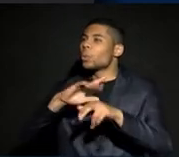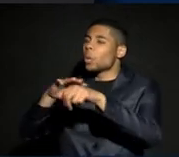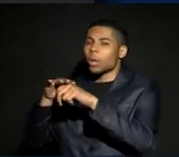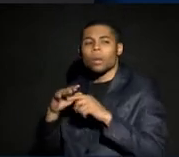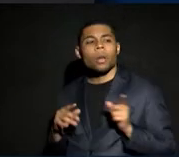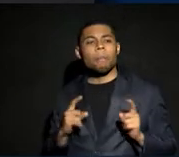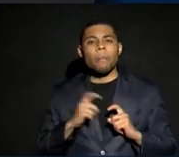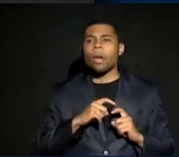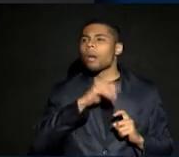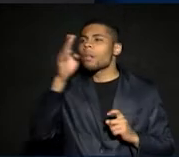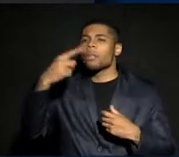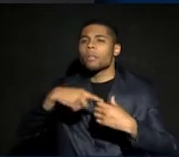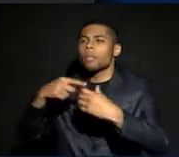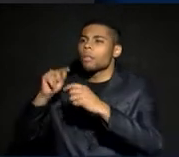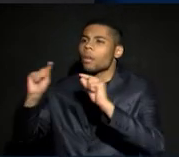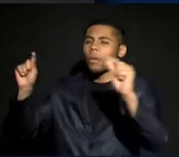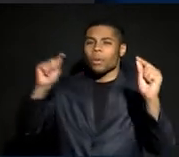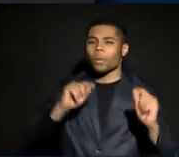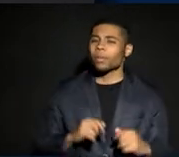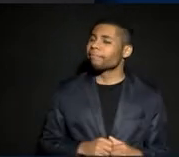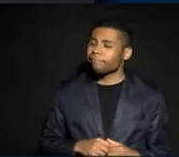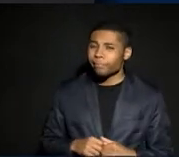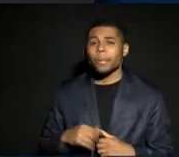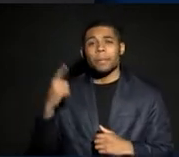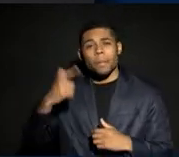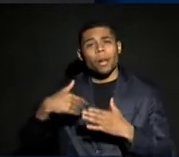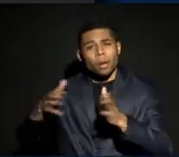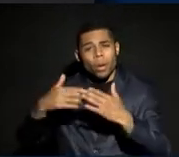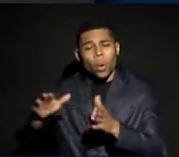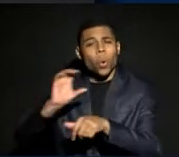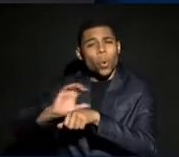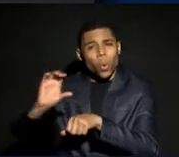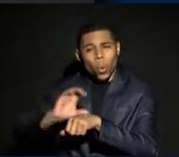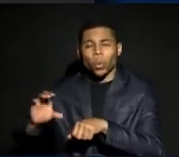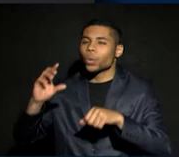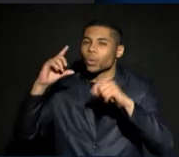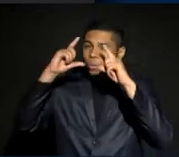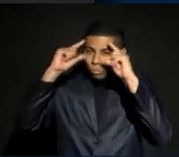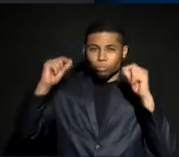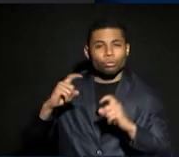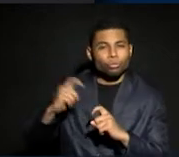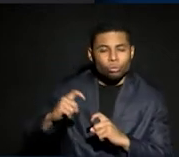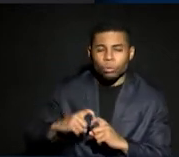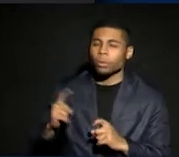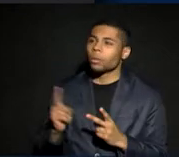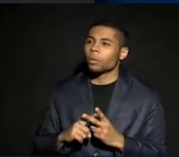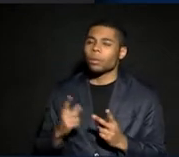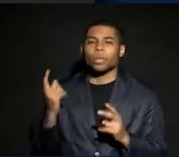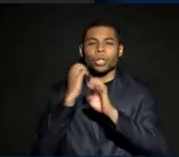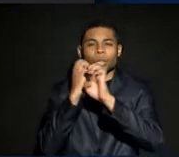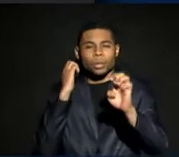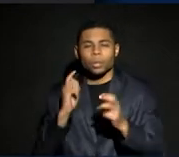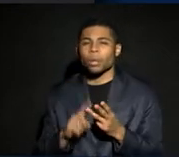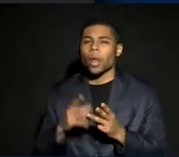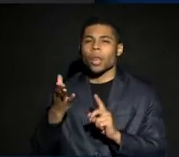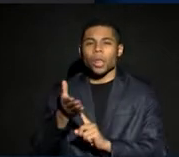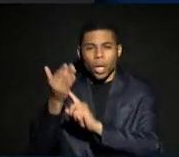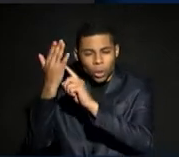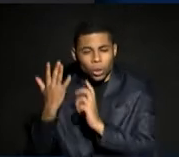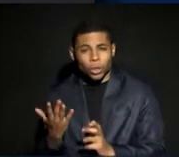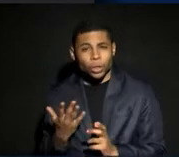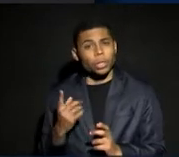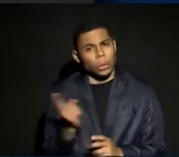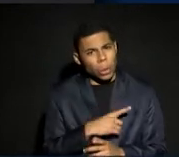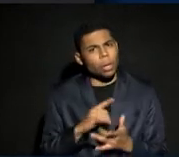E começou a se cobrar a abertura de cursos de engenharia, de medicina, curso superior de tecnologia. E